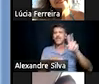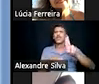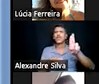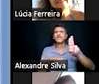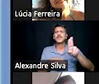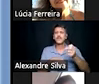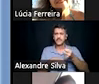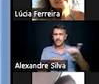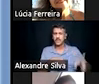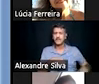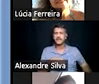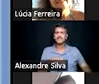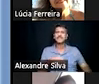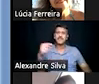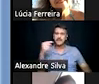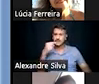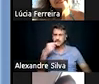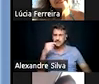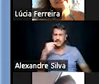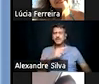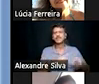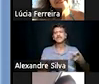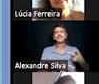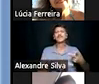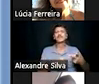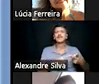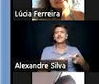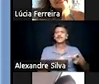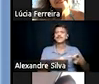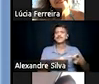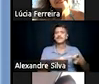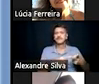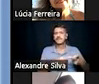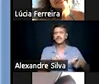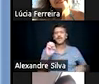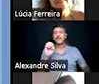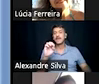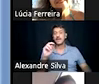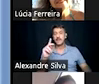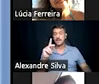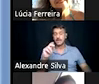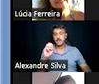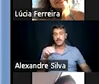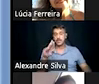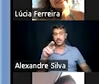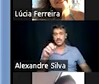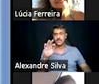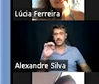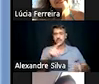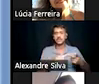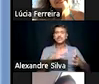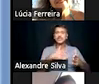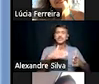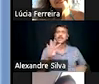Os Pasta microfones de estão lá. dente, pasta de dente, Pasta né? de Usa dente, pó de dente. emulsificante, tinta, clarificante